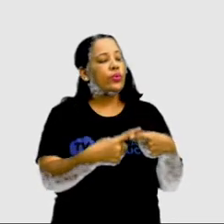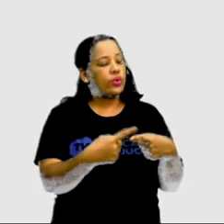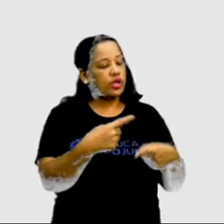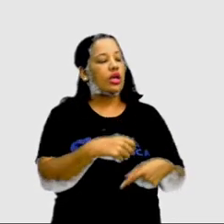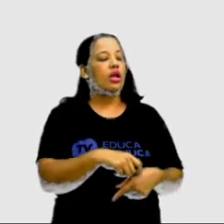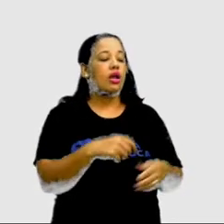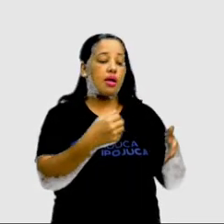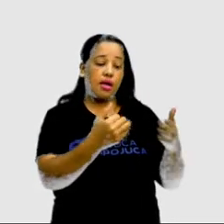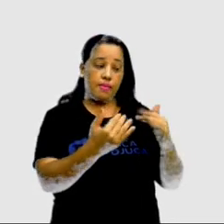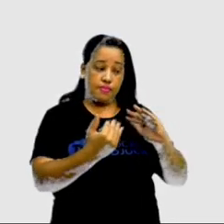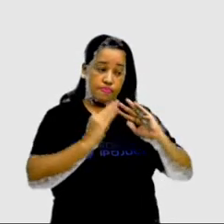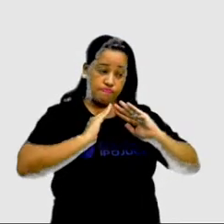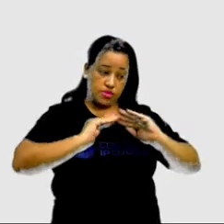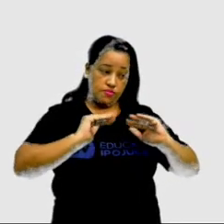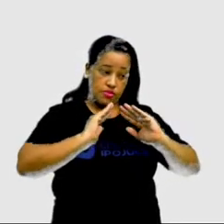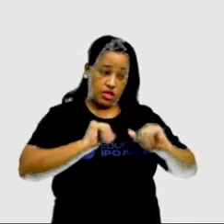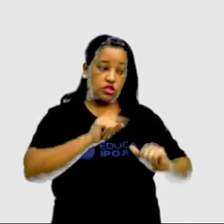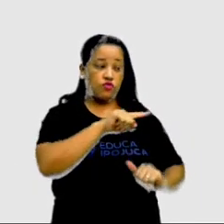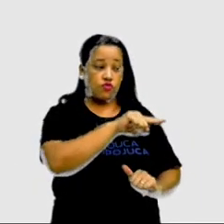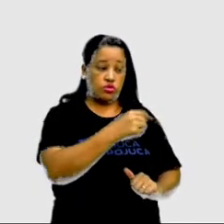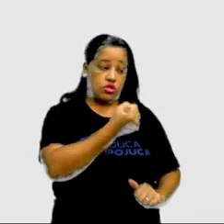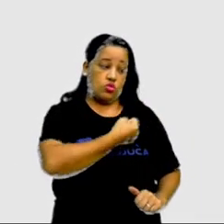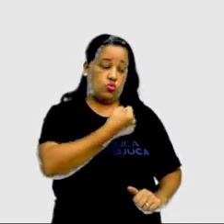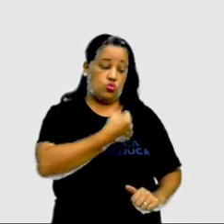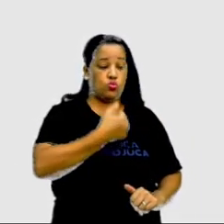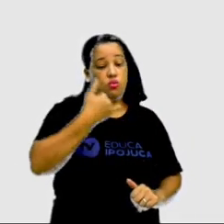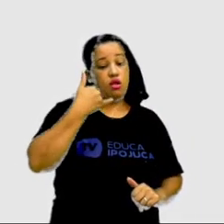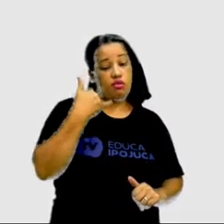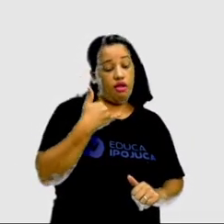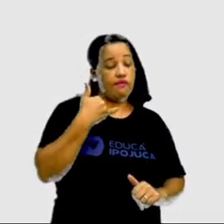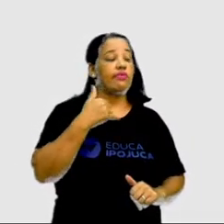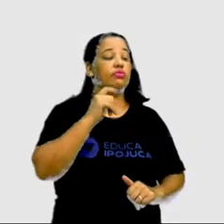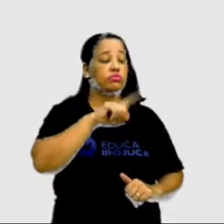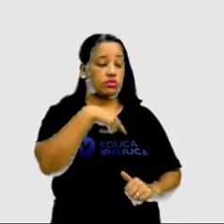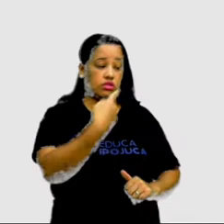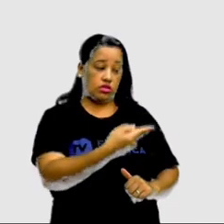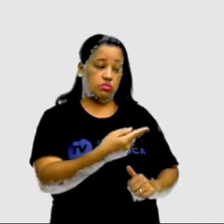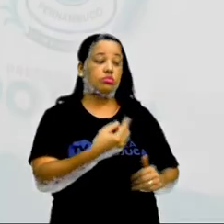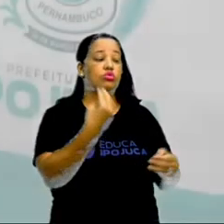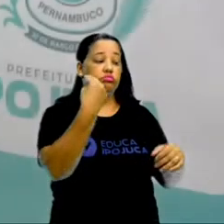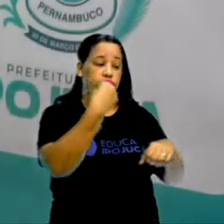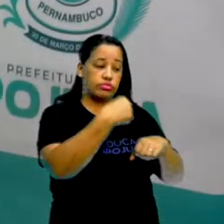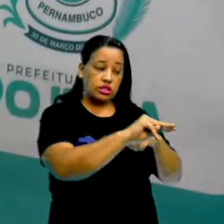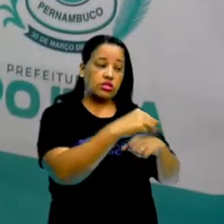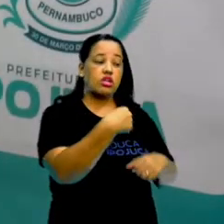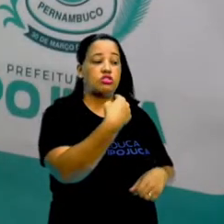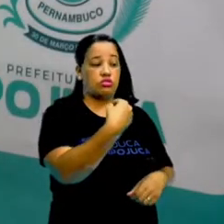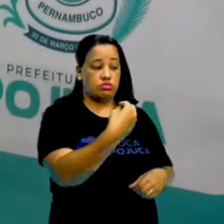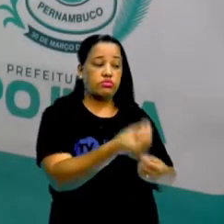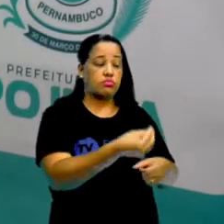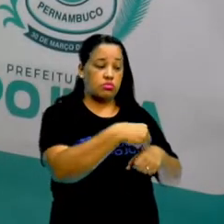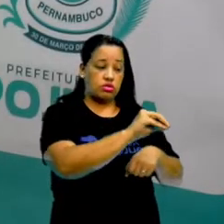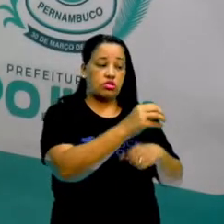ele pediu o número do seu telefone para enviar uma mensagem